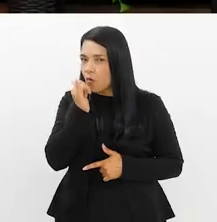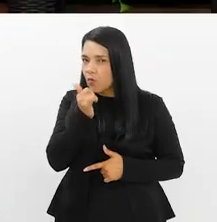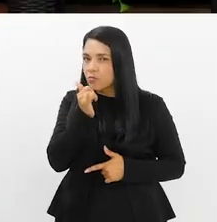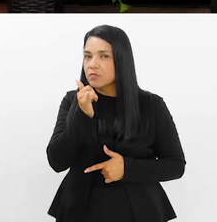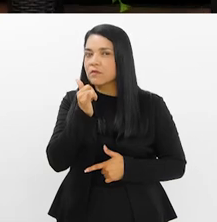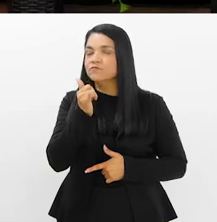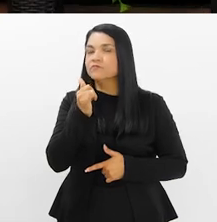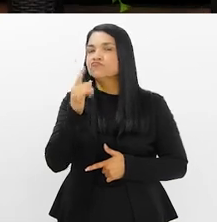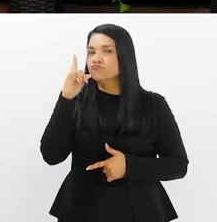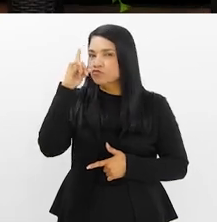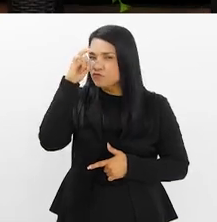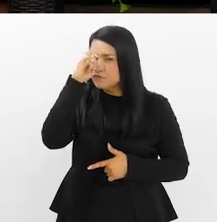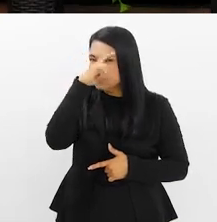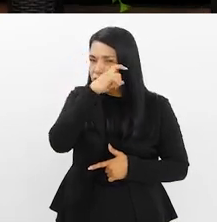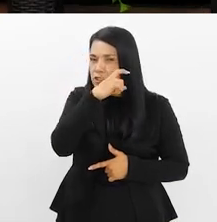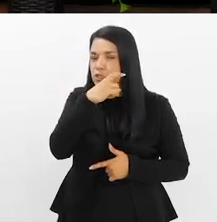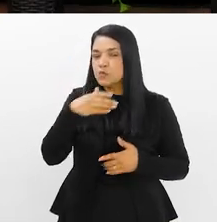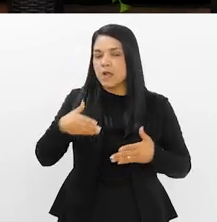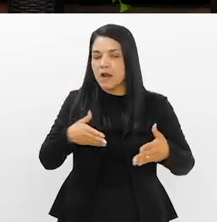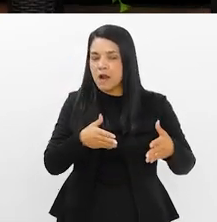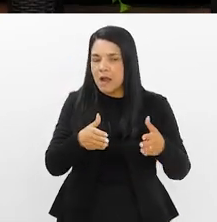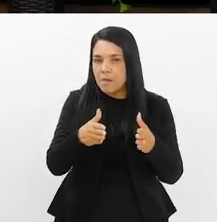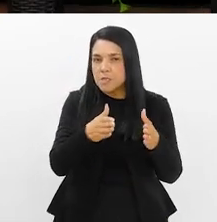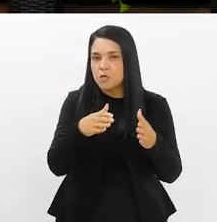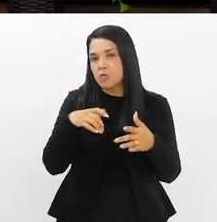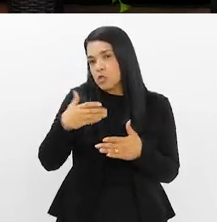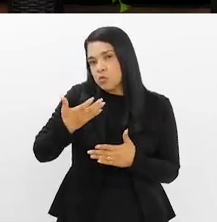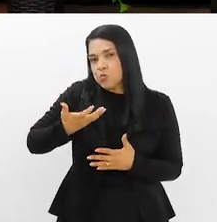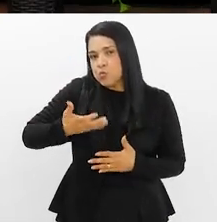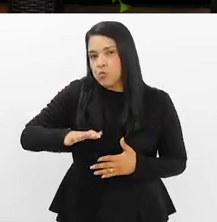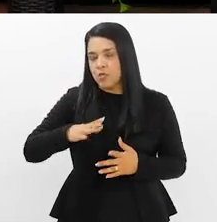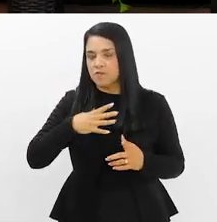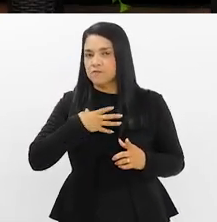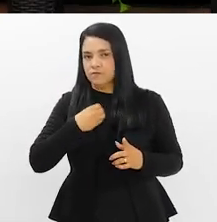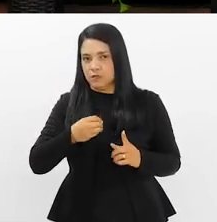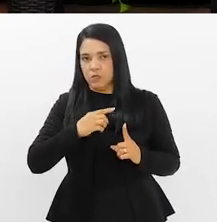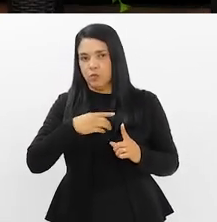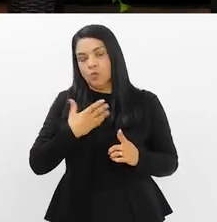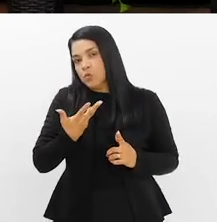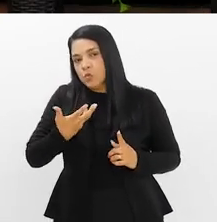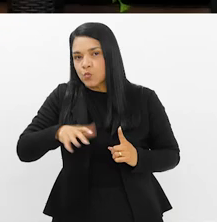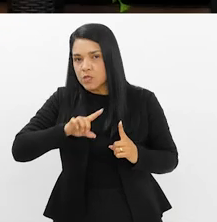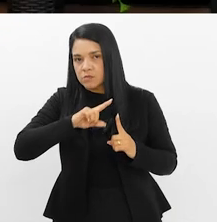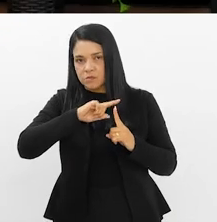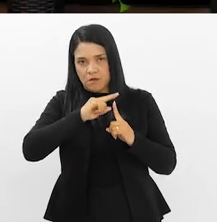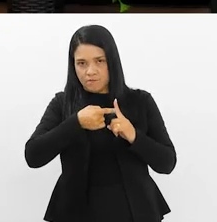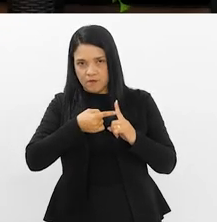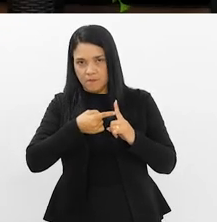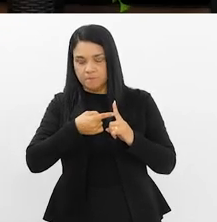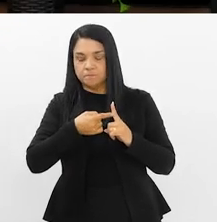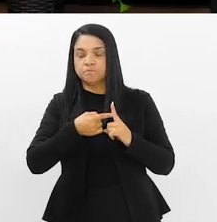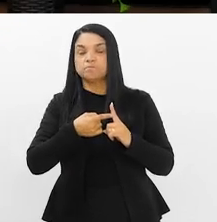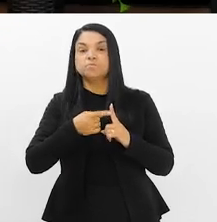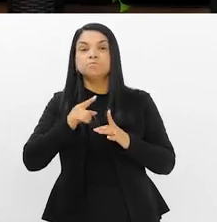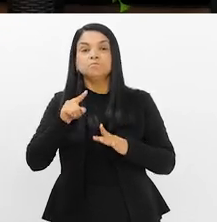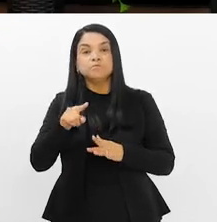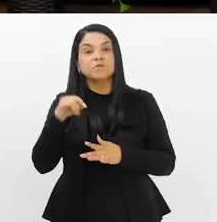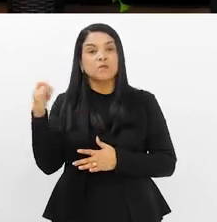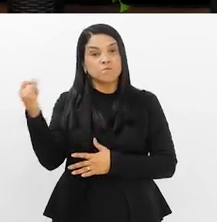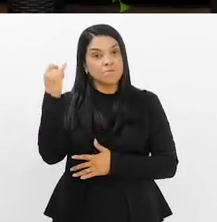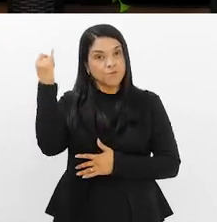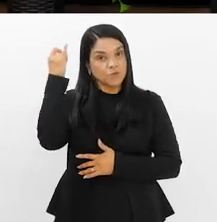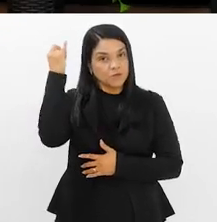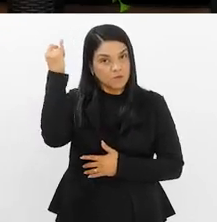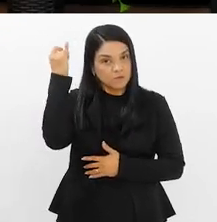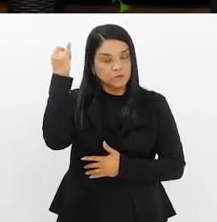nos contar o quanto foi difícil e quanto foi solitário esse caminho. O mais